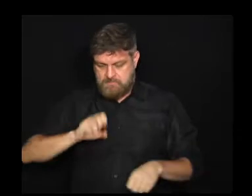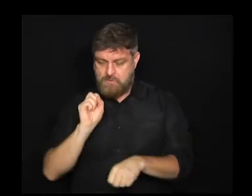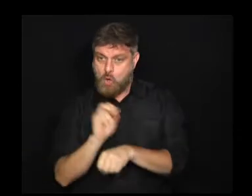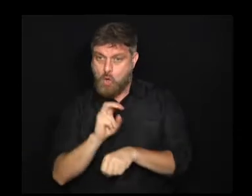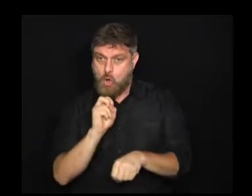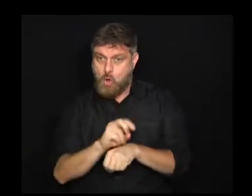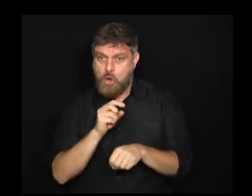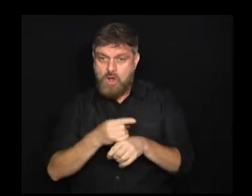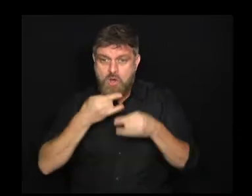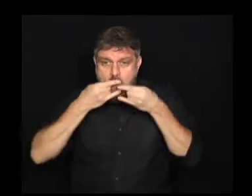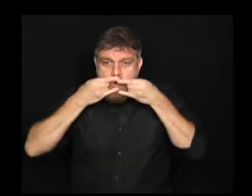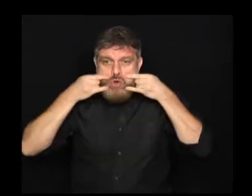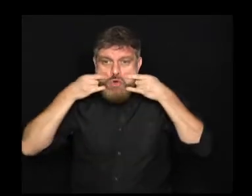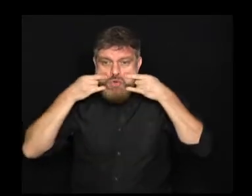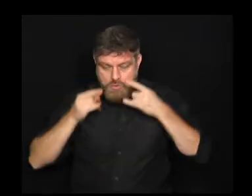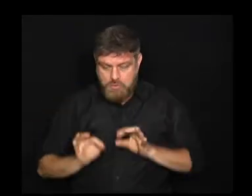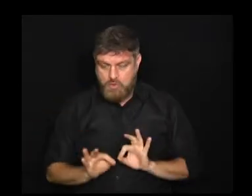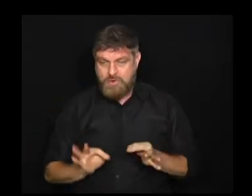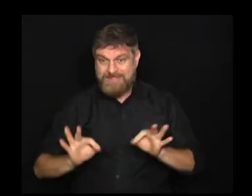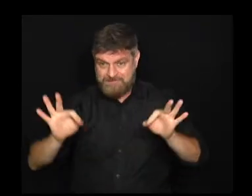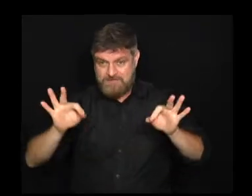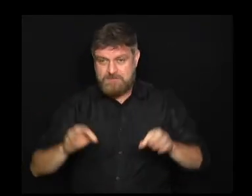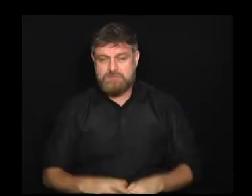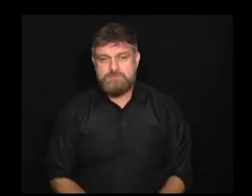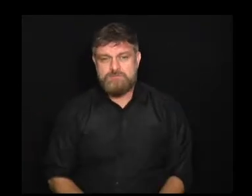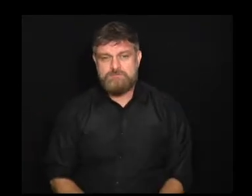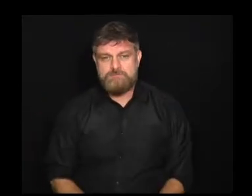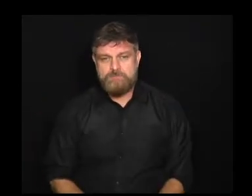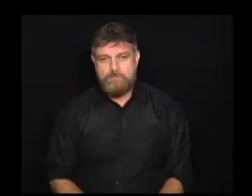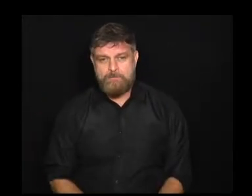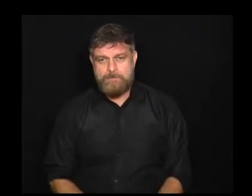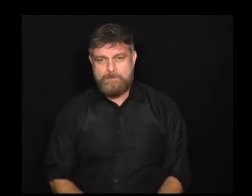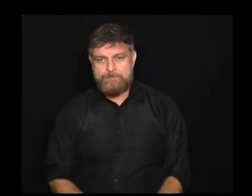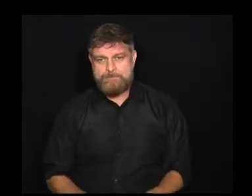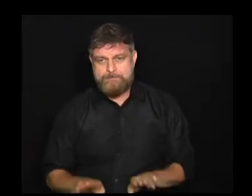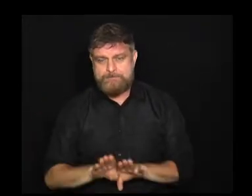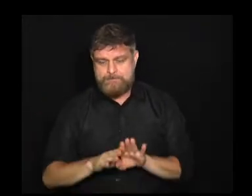para fazer para vocês,